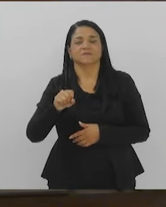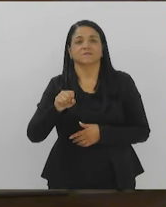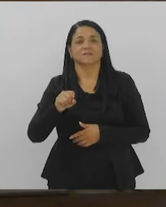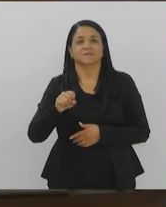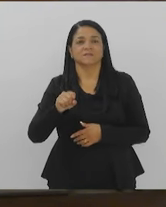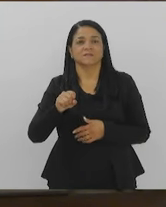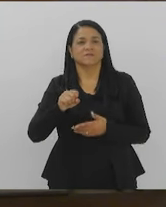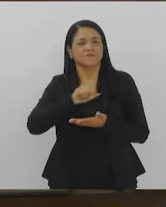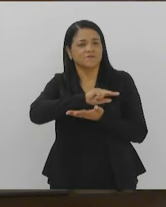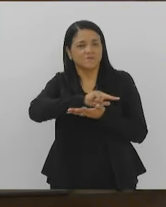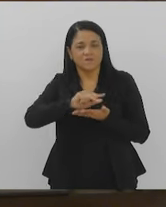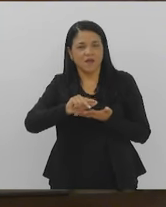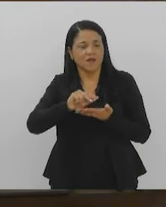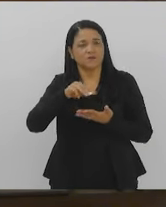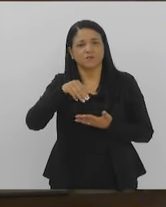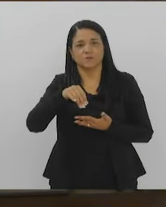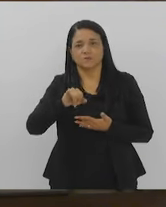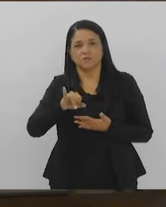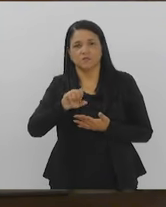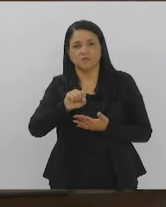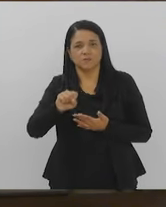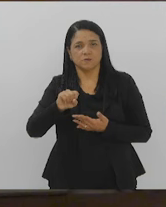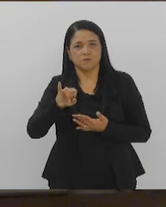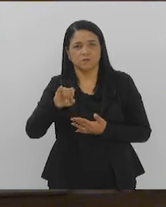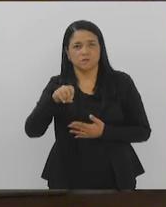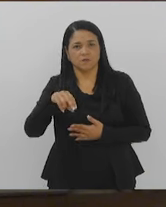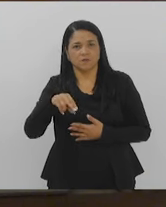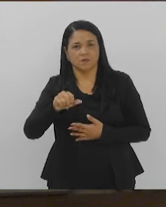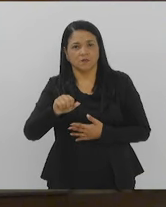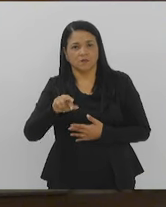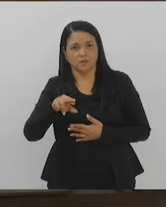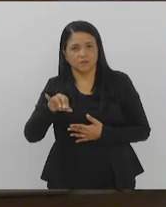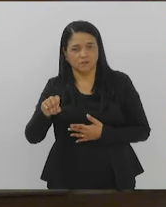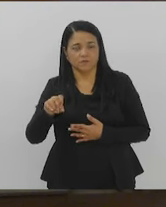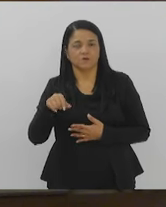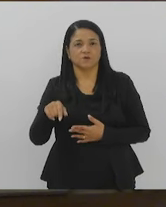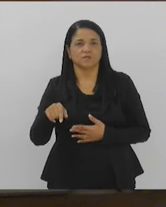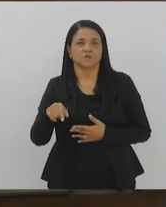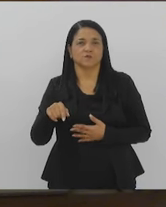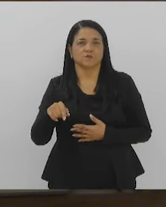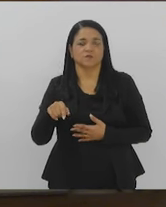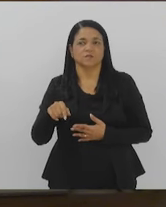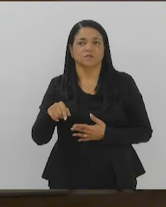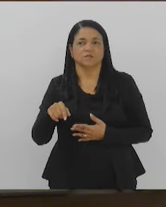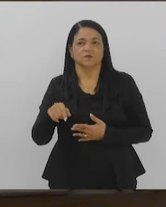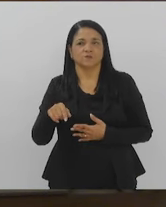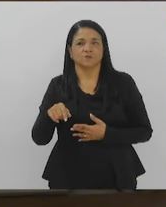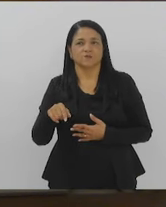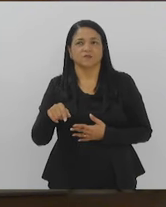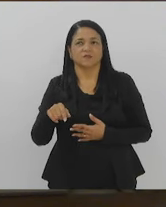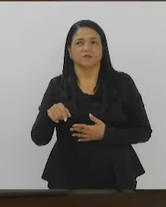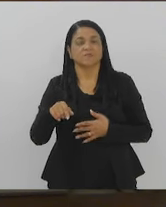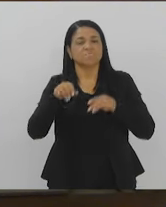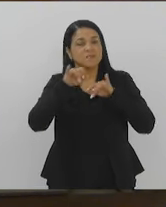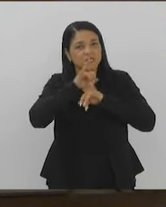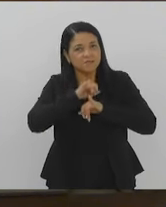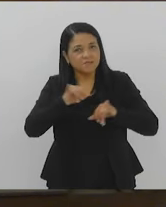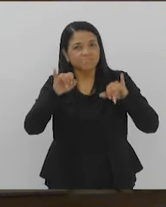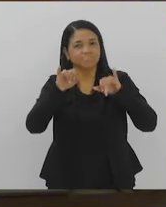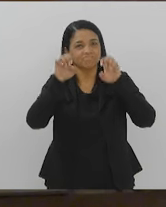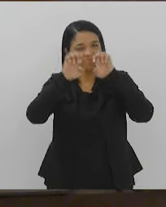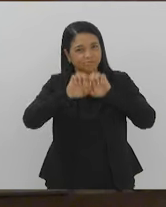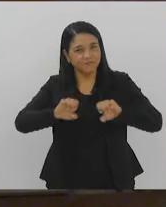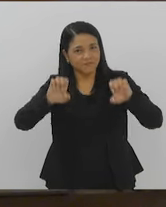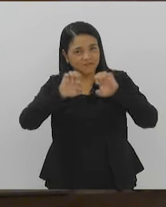grandes missionários que com seus lindos pés e com o ide e pregai, vieram